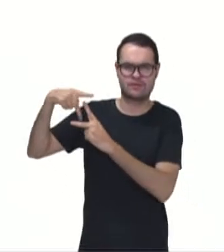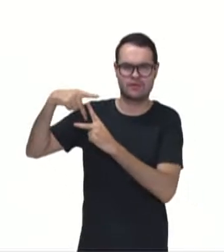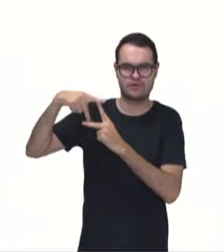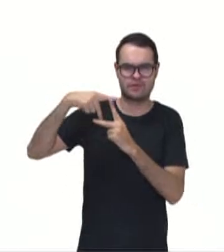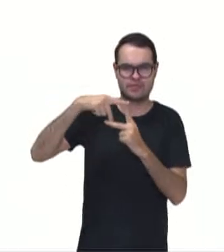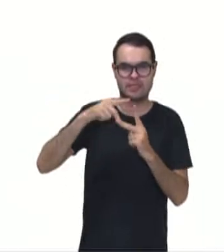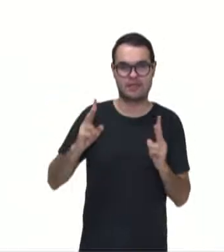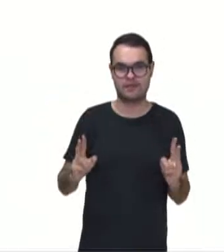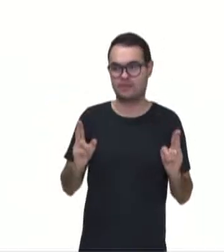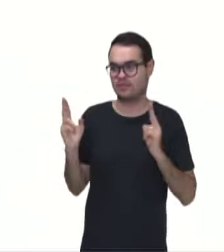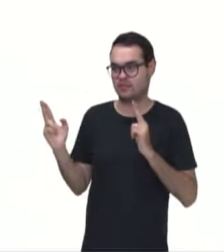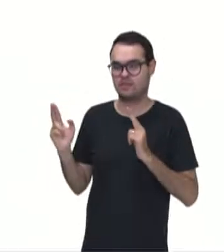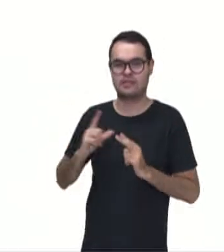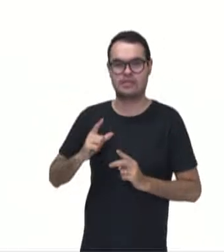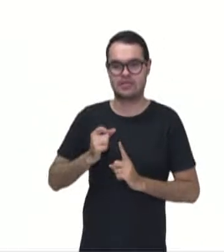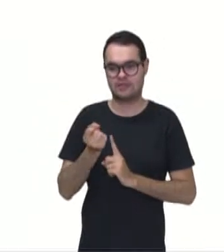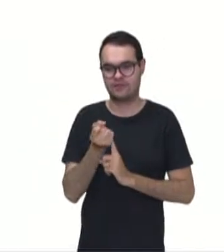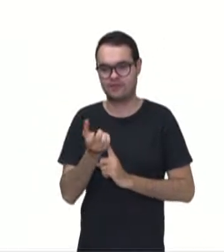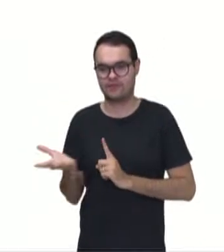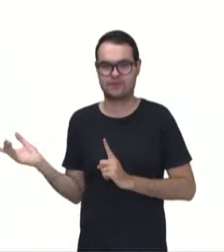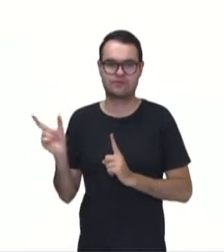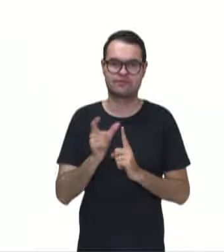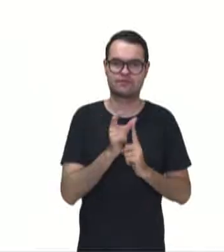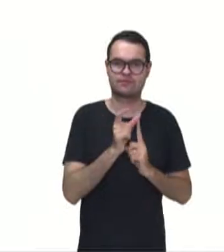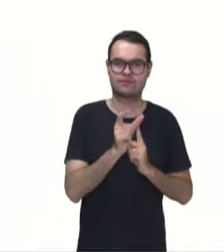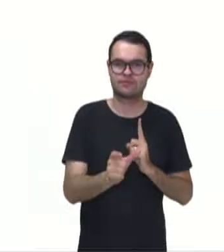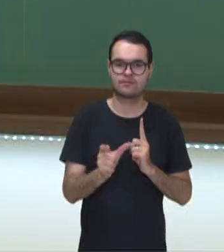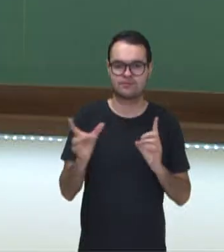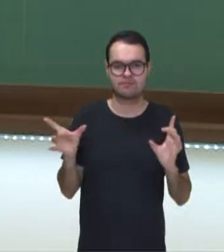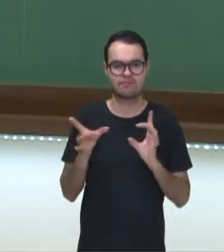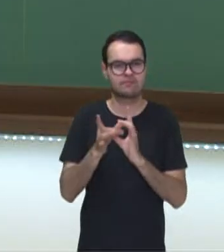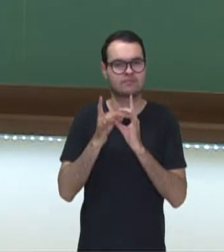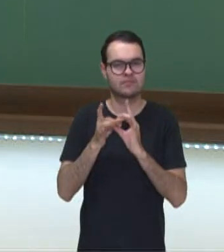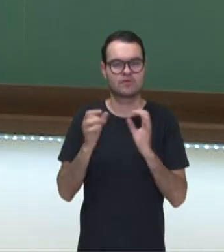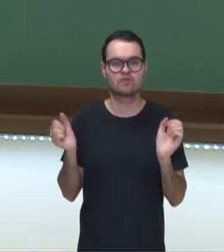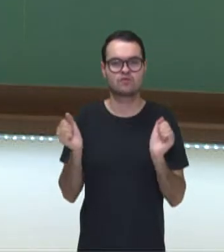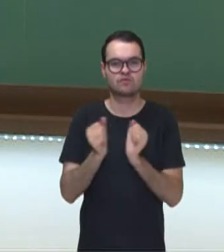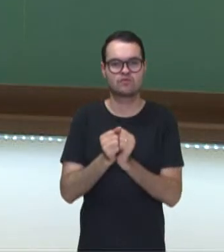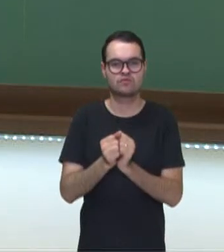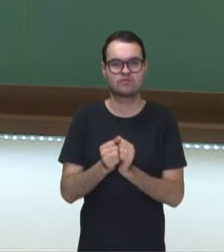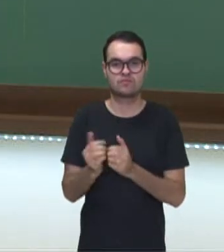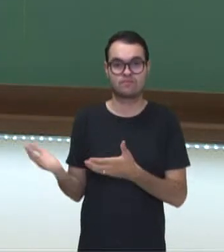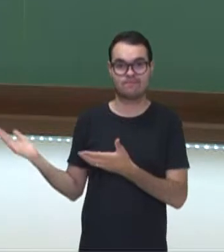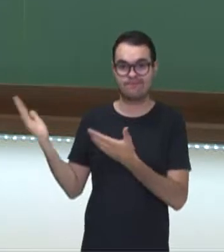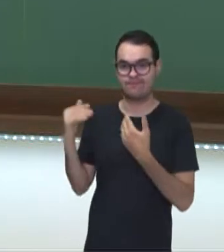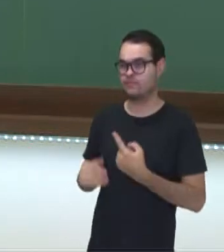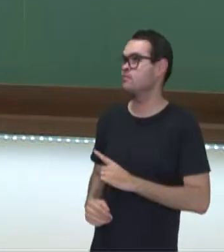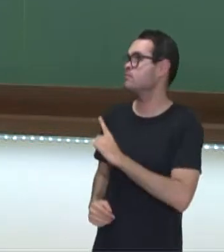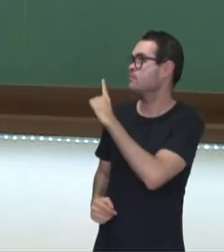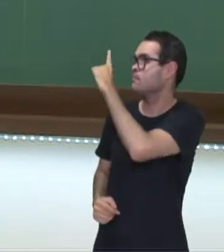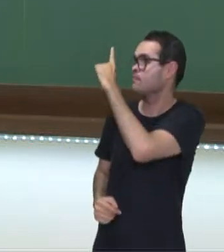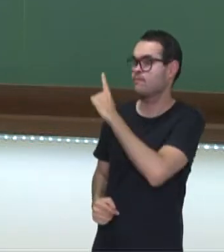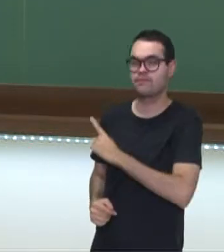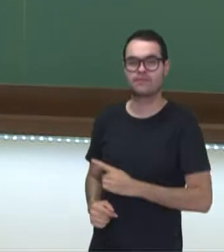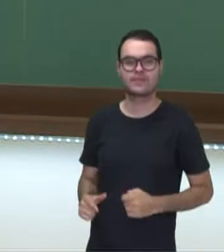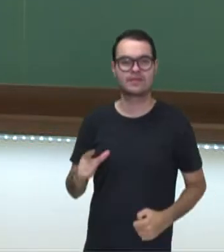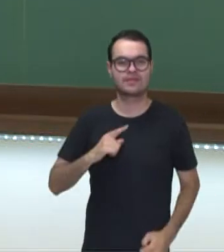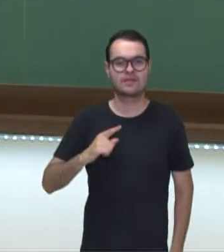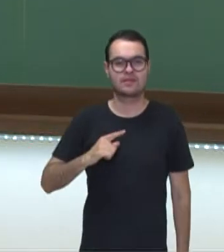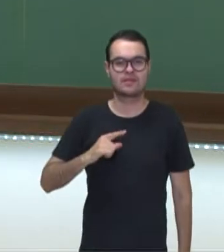que alia o verbal e o não verbal no mesmo enunciado. E observem à direita deste nosso quadro a presença